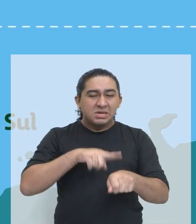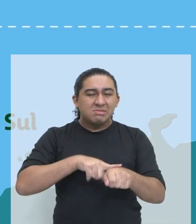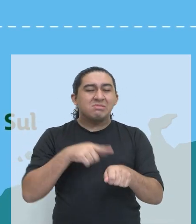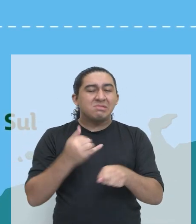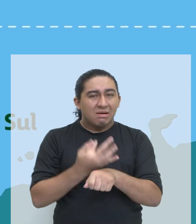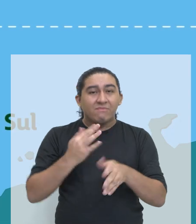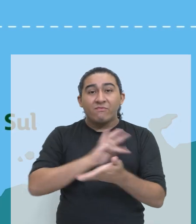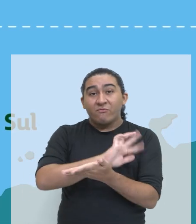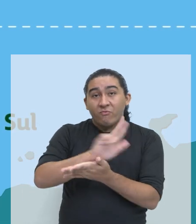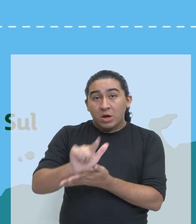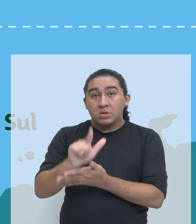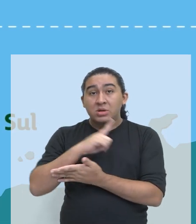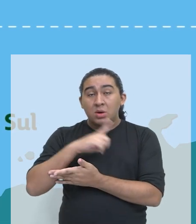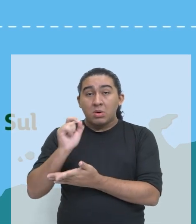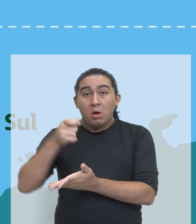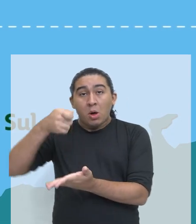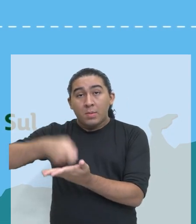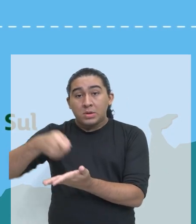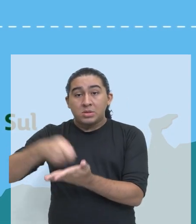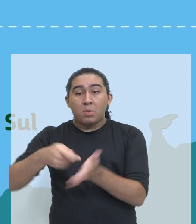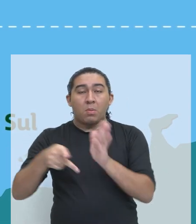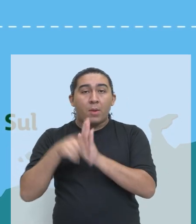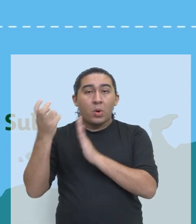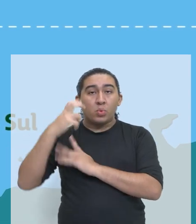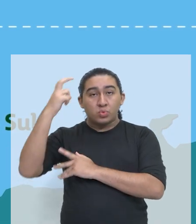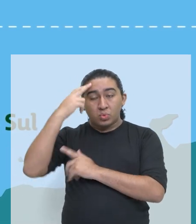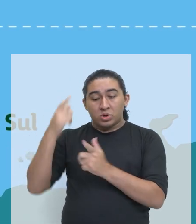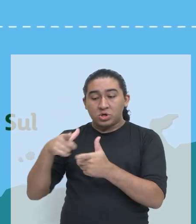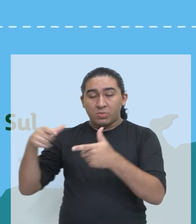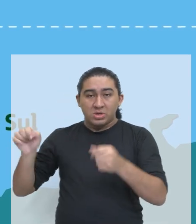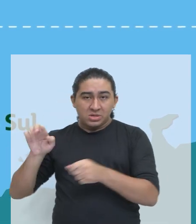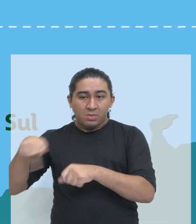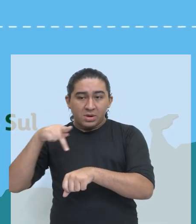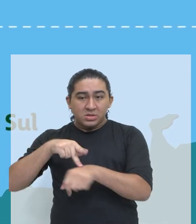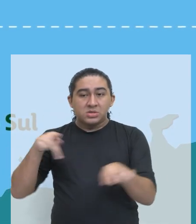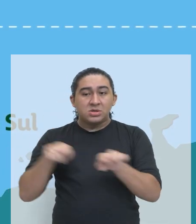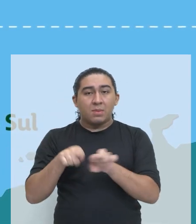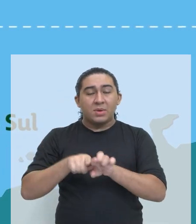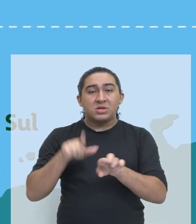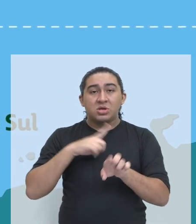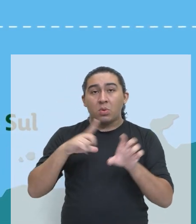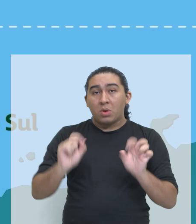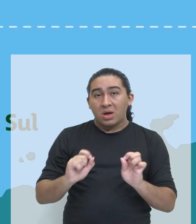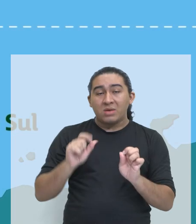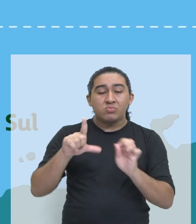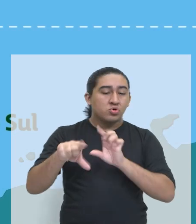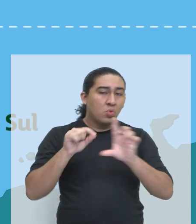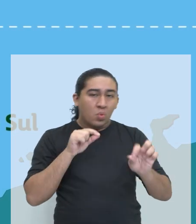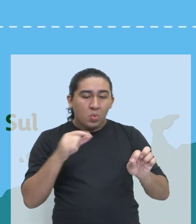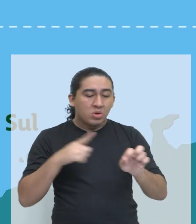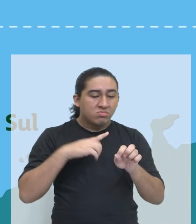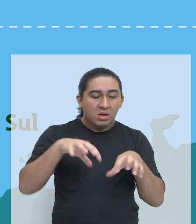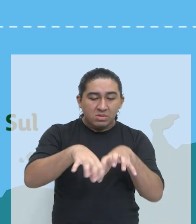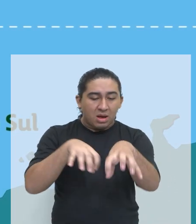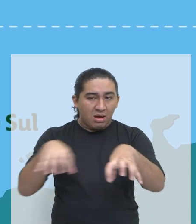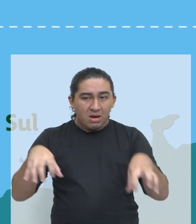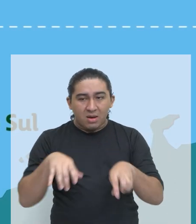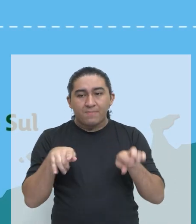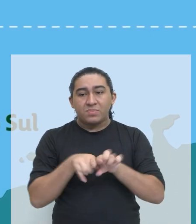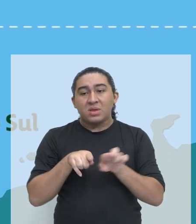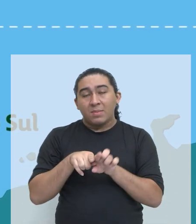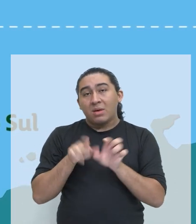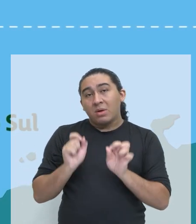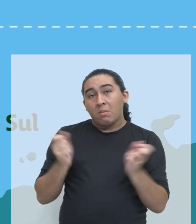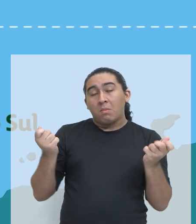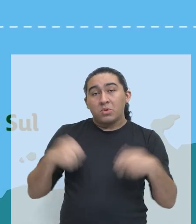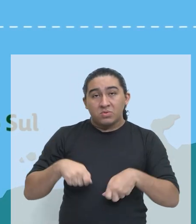tempo, houve ali a imposição da cultura japonesa, houve também a questão de tomada de terras